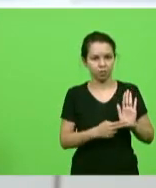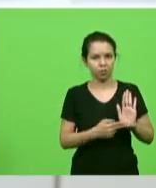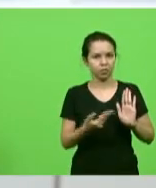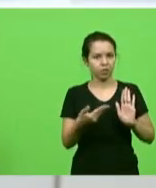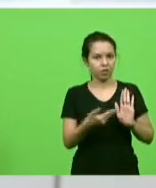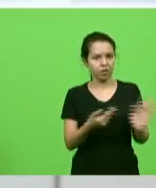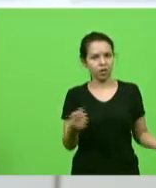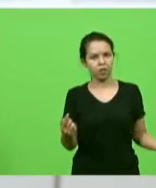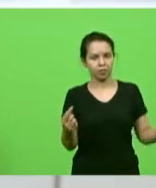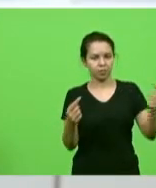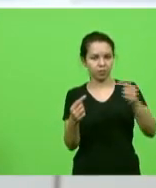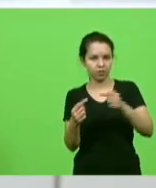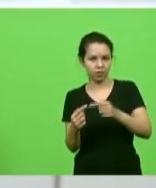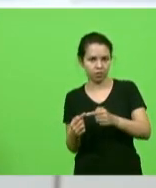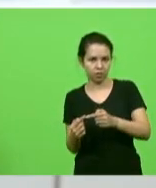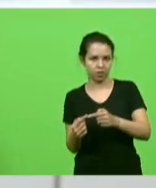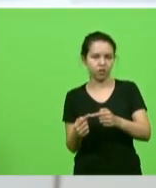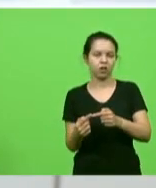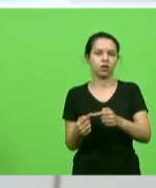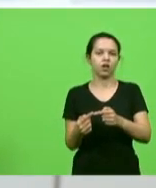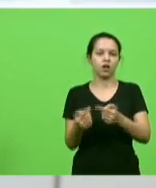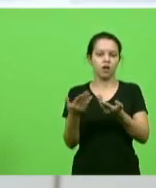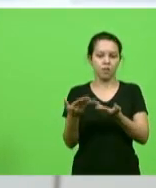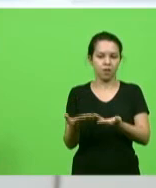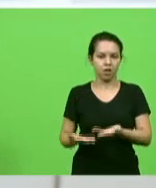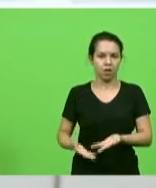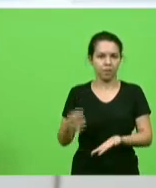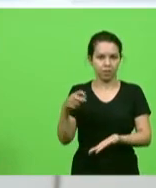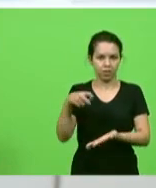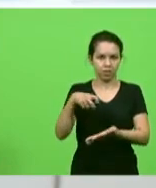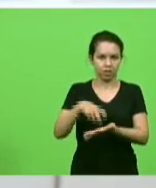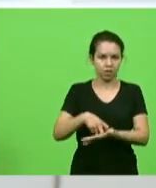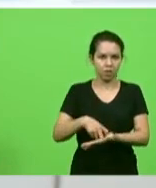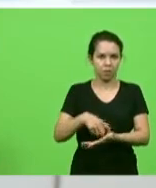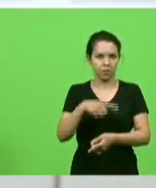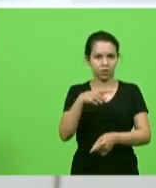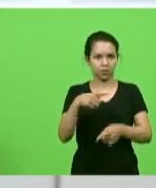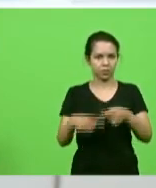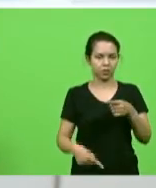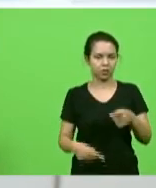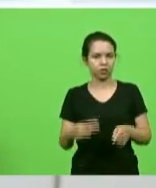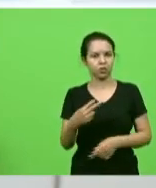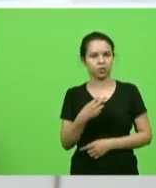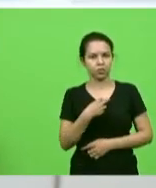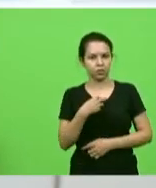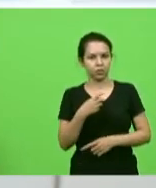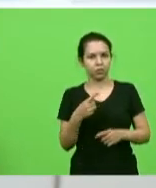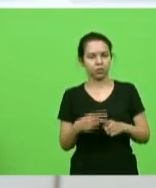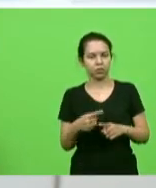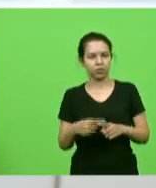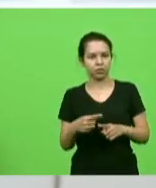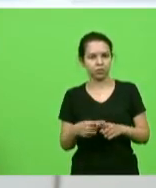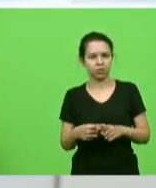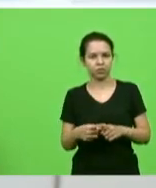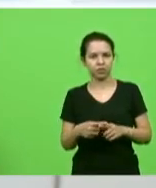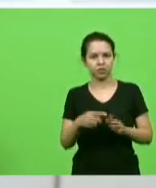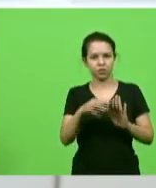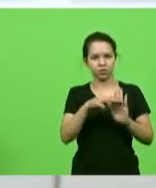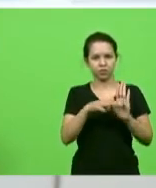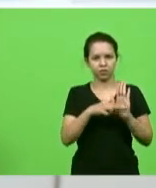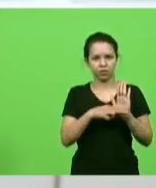adéqua ao tipo penal não pode estar proibida porque a própria ordem normativa